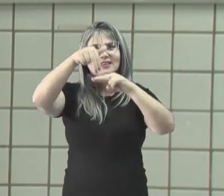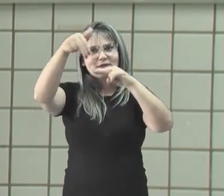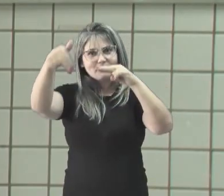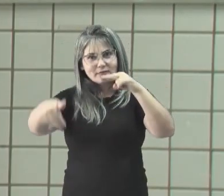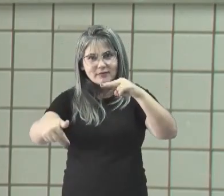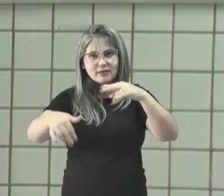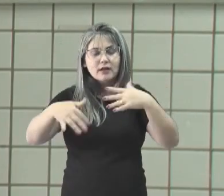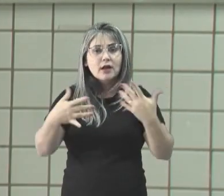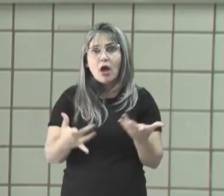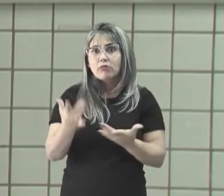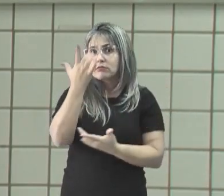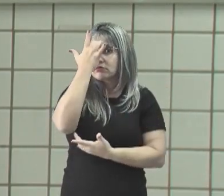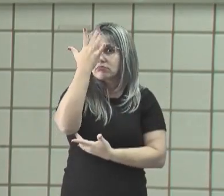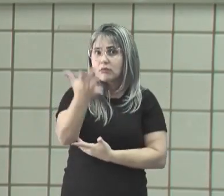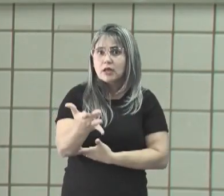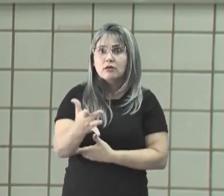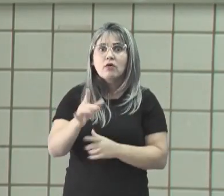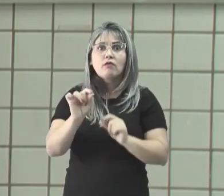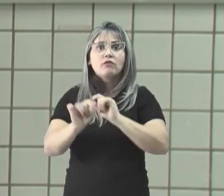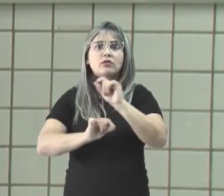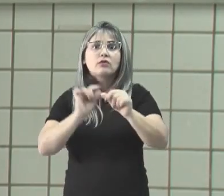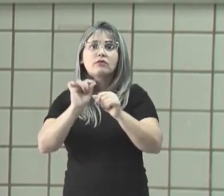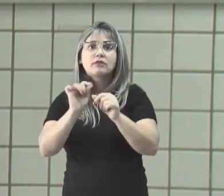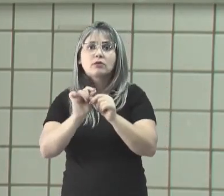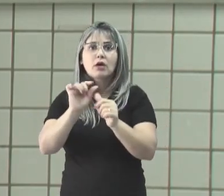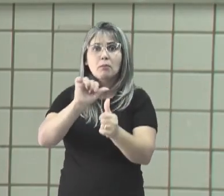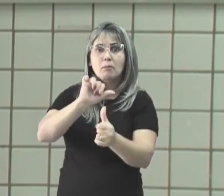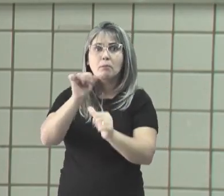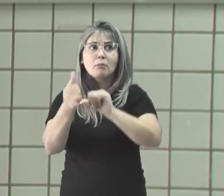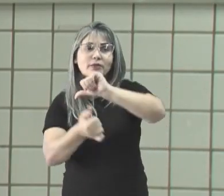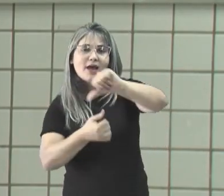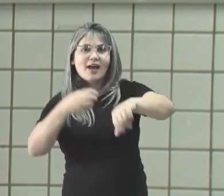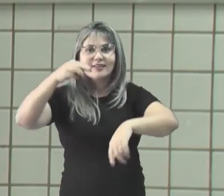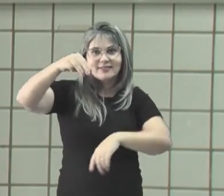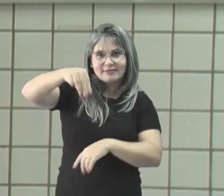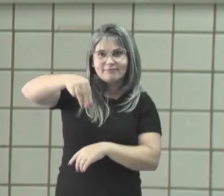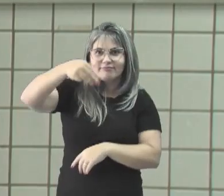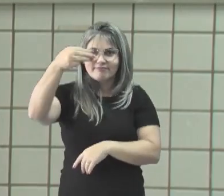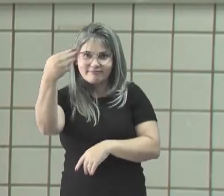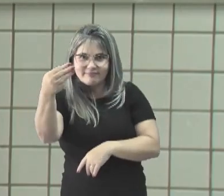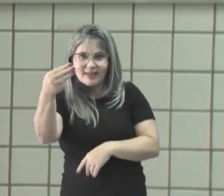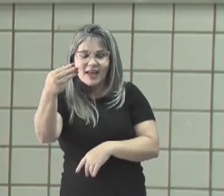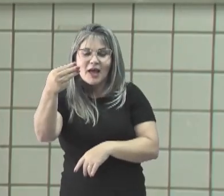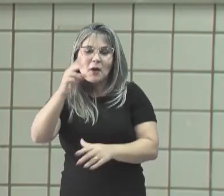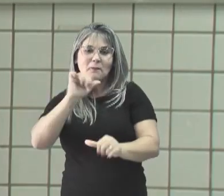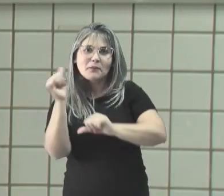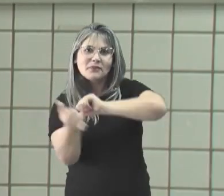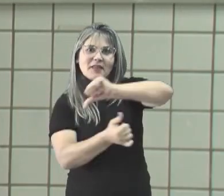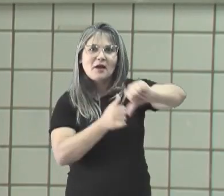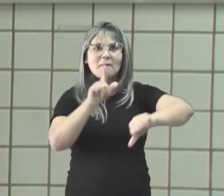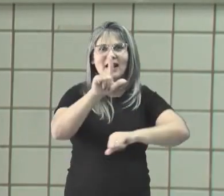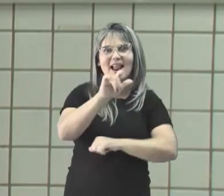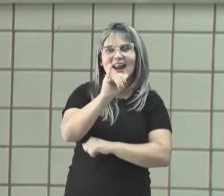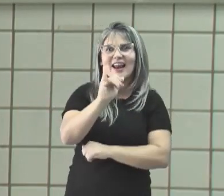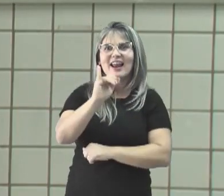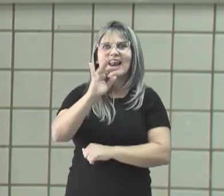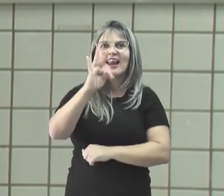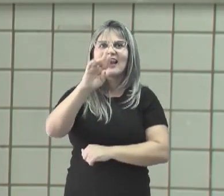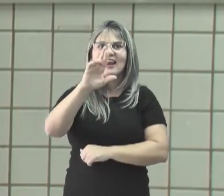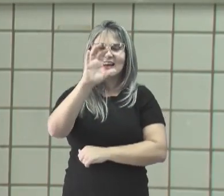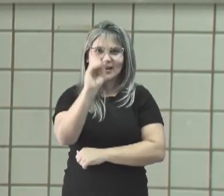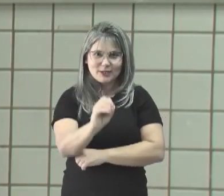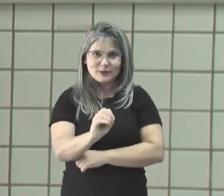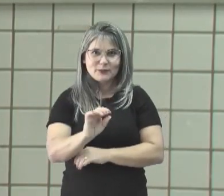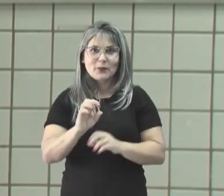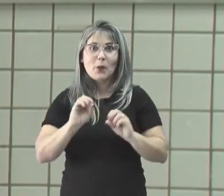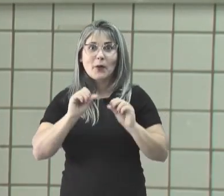de volume para medida de capacidade. Beleza? Daqui a pouco a gente vai voltar para dar continuidade